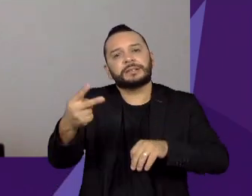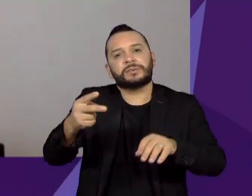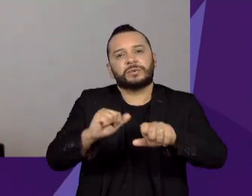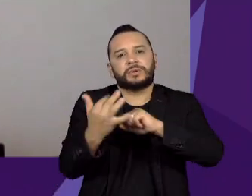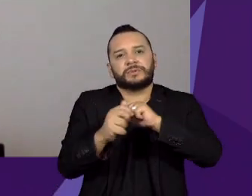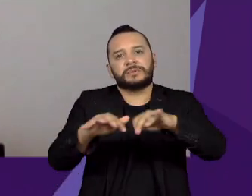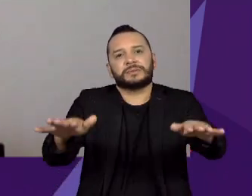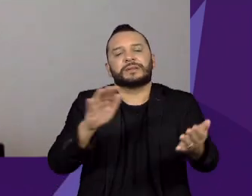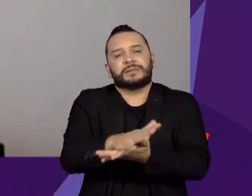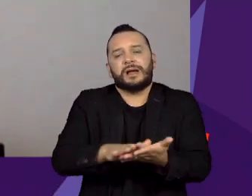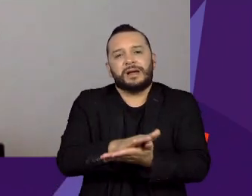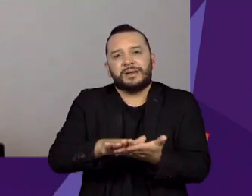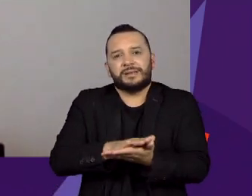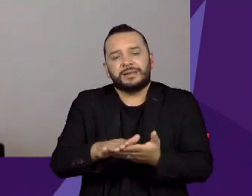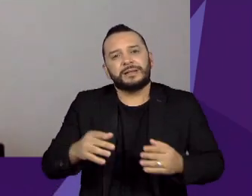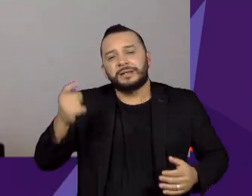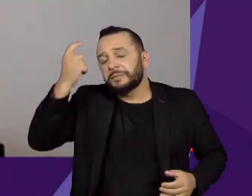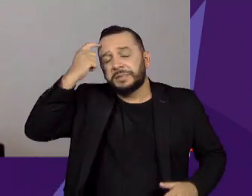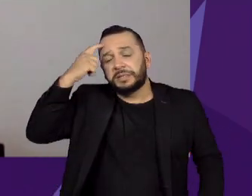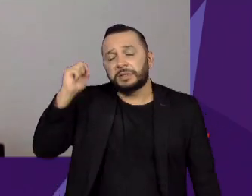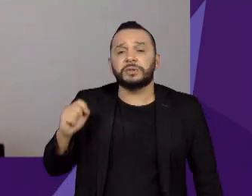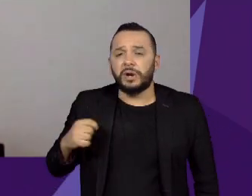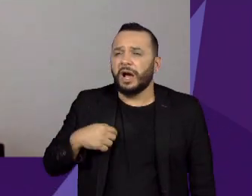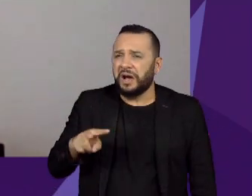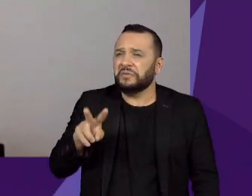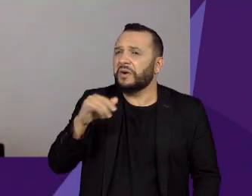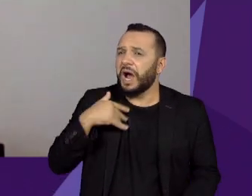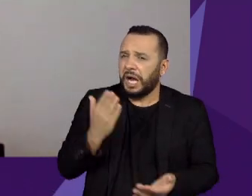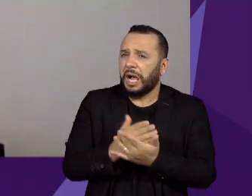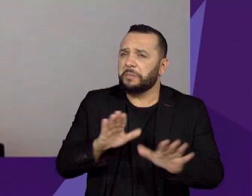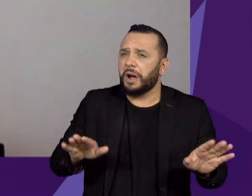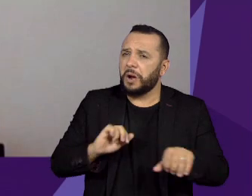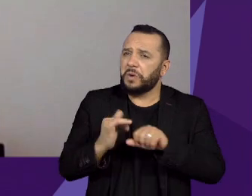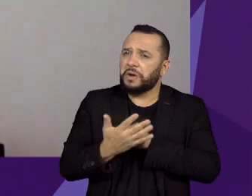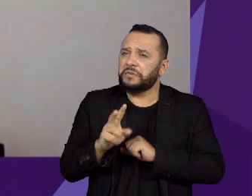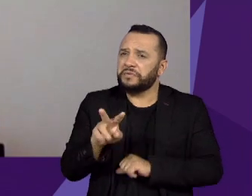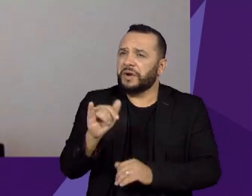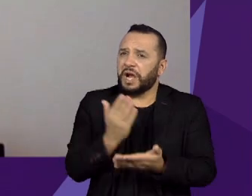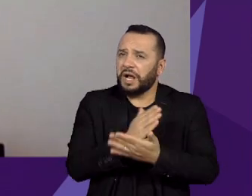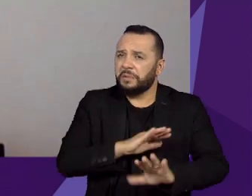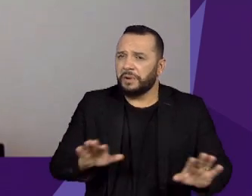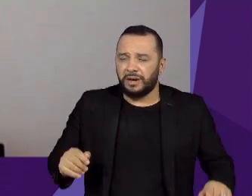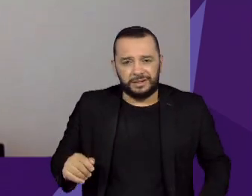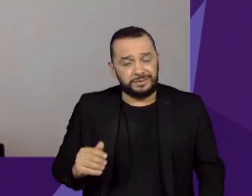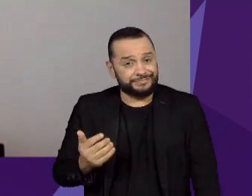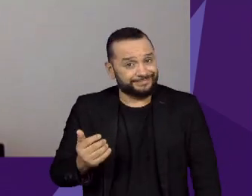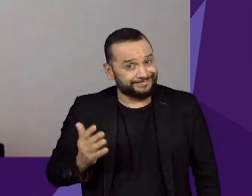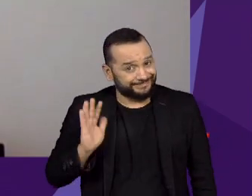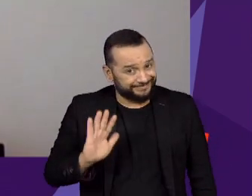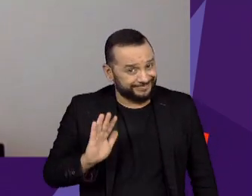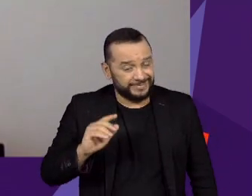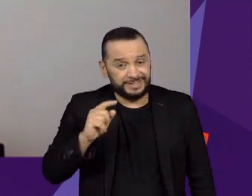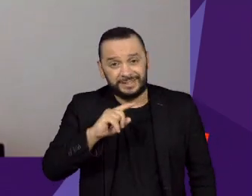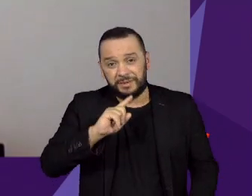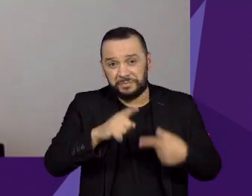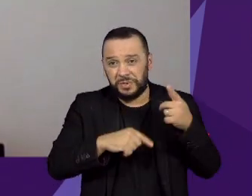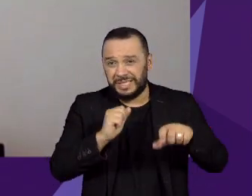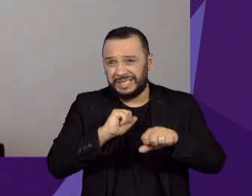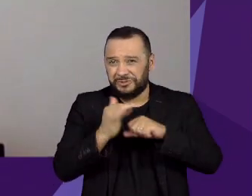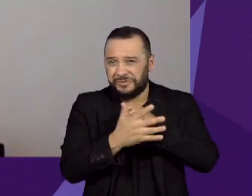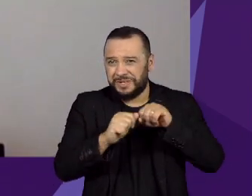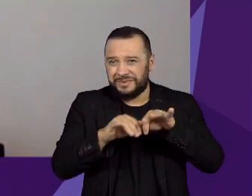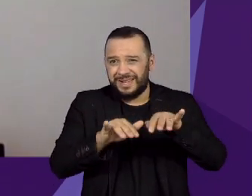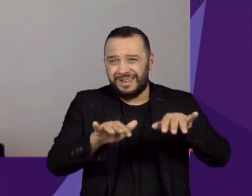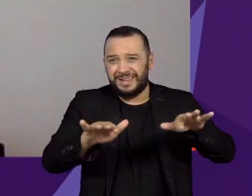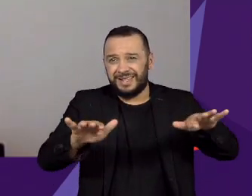assim que não foi... já estava aí. E foi muito duro, foi muito trabalho. Eu acho que eles ficaram mal acostumados